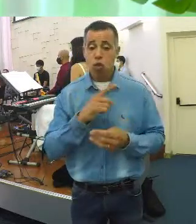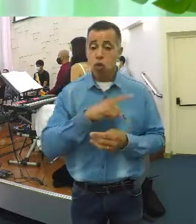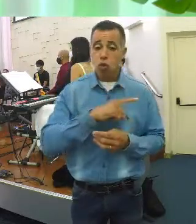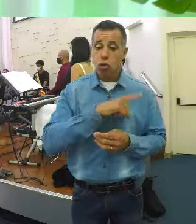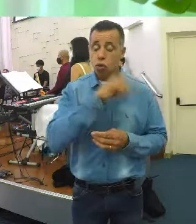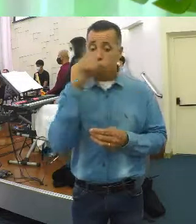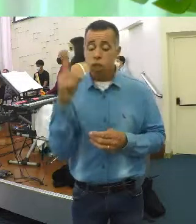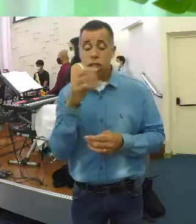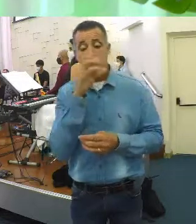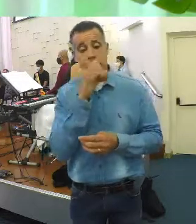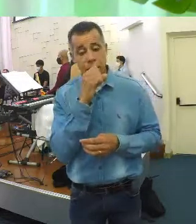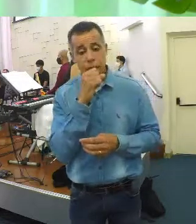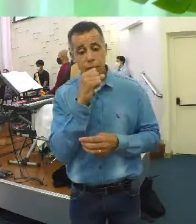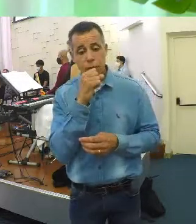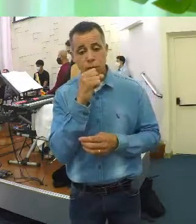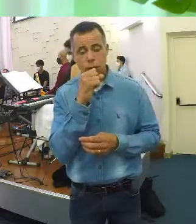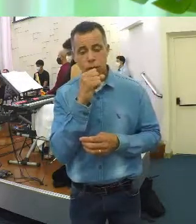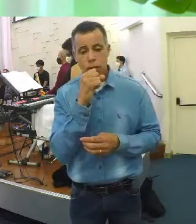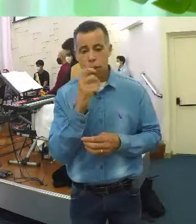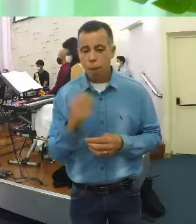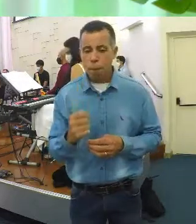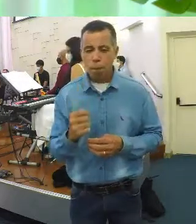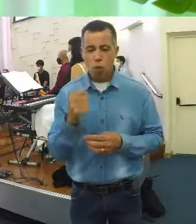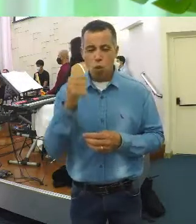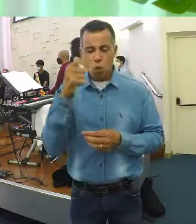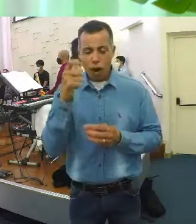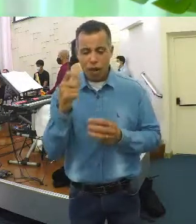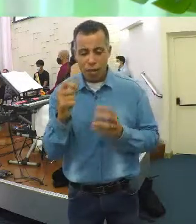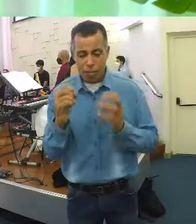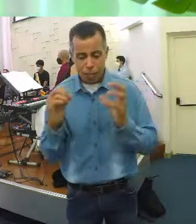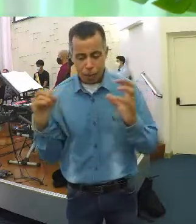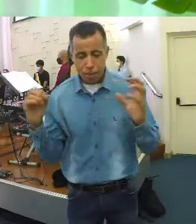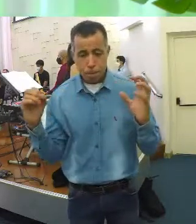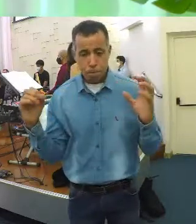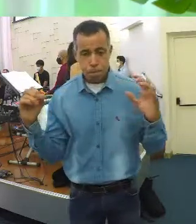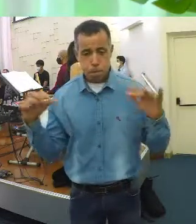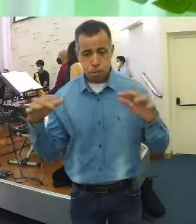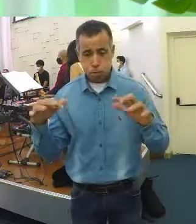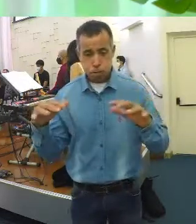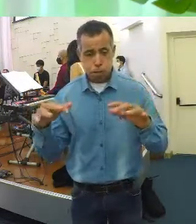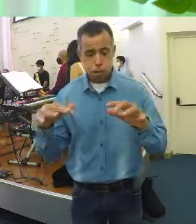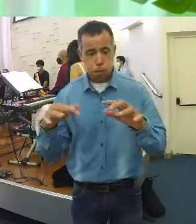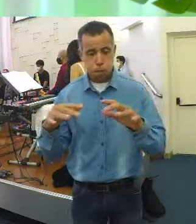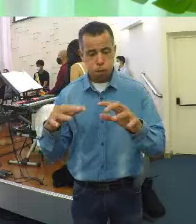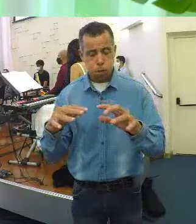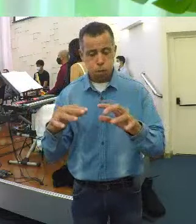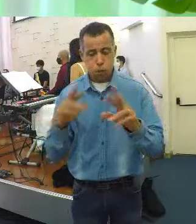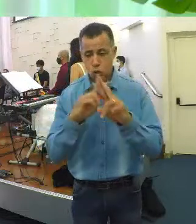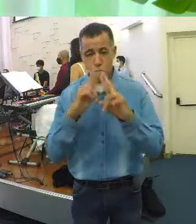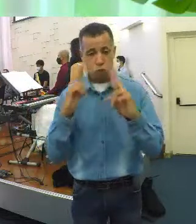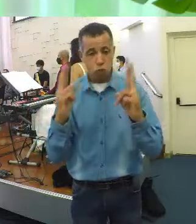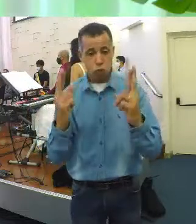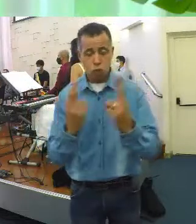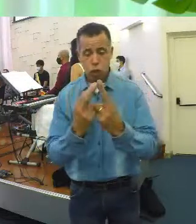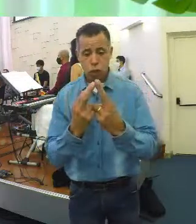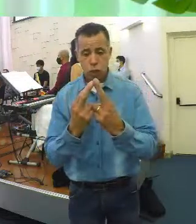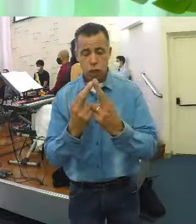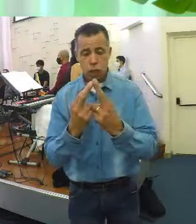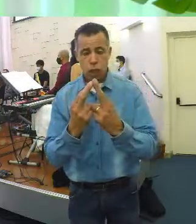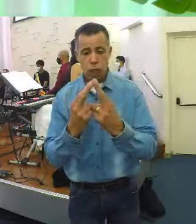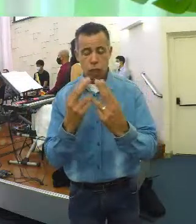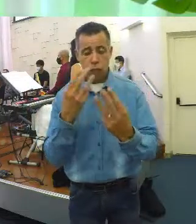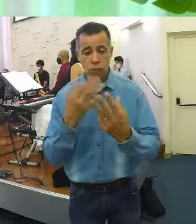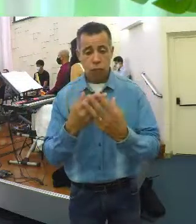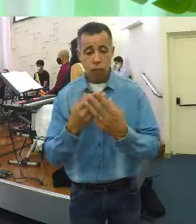vê naquele lugar. Quase a cidade inteira vai ao lugar de reunião dos judeus para ouvirem